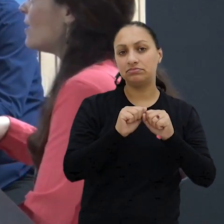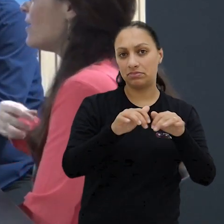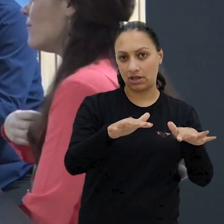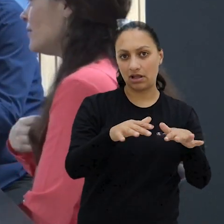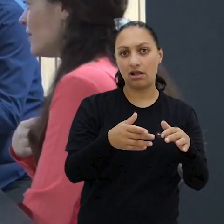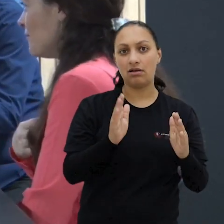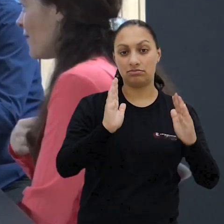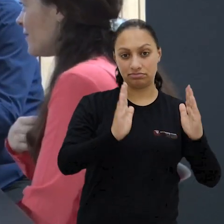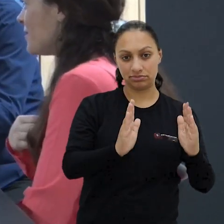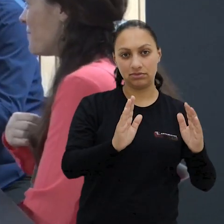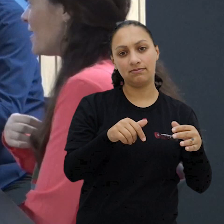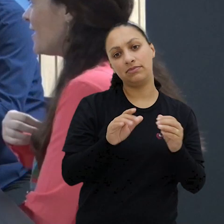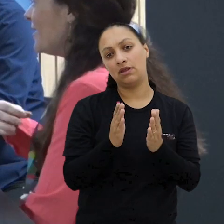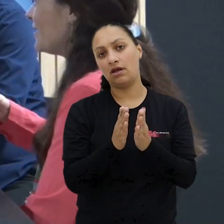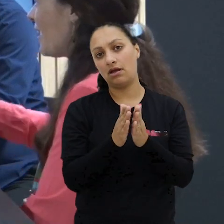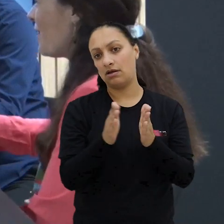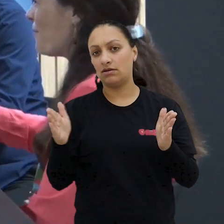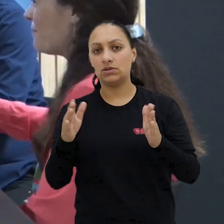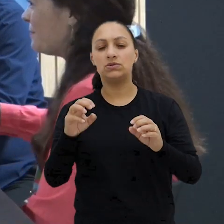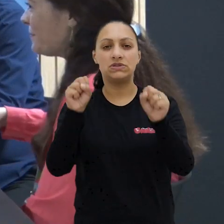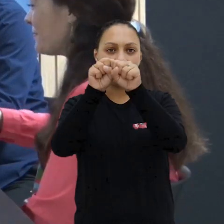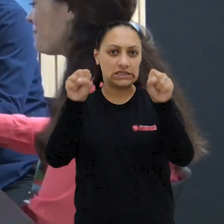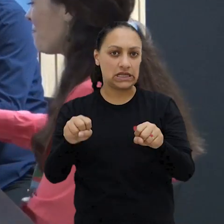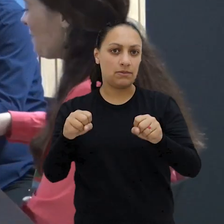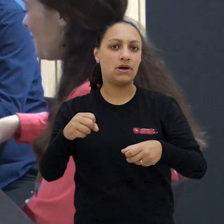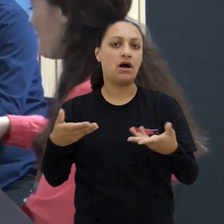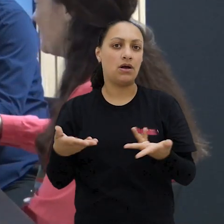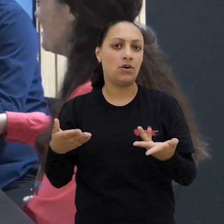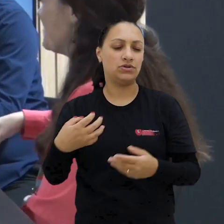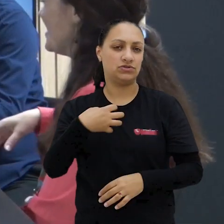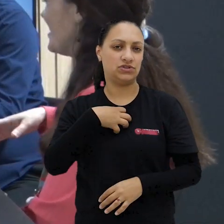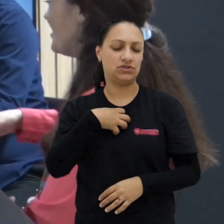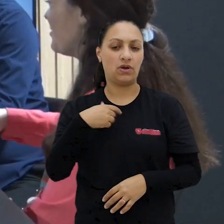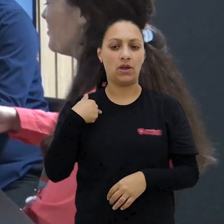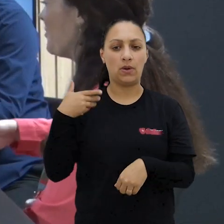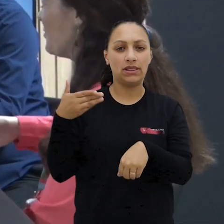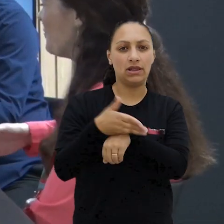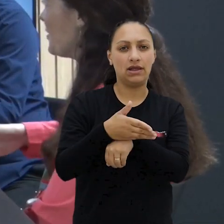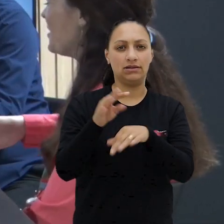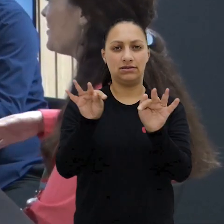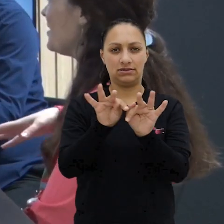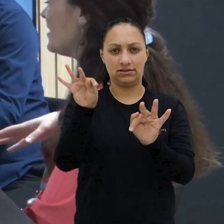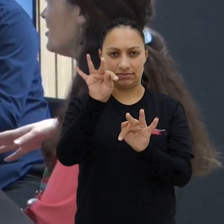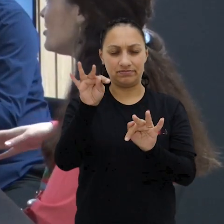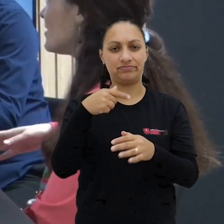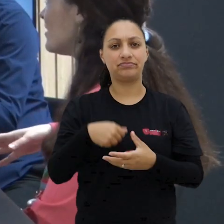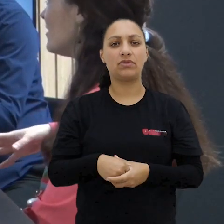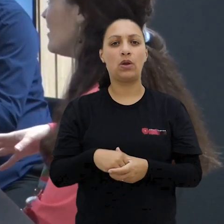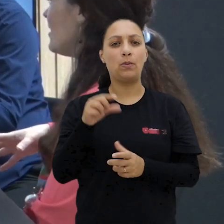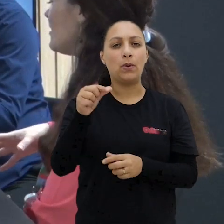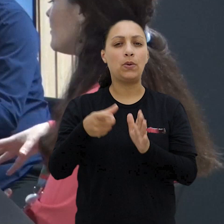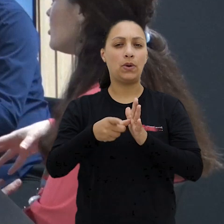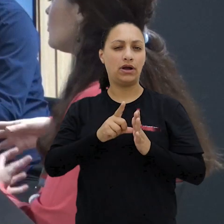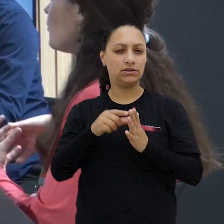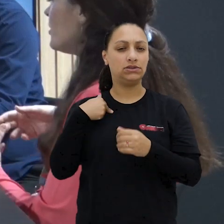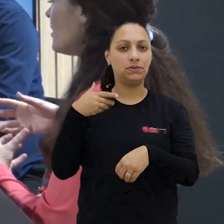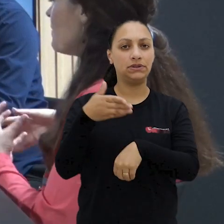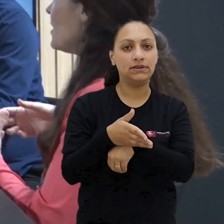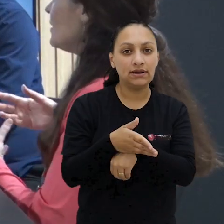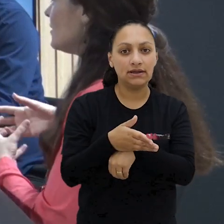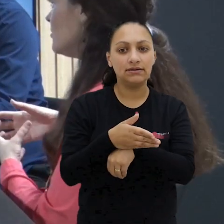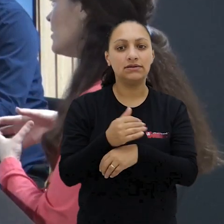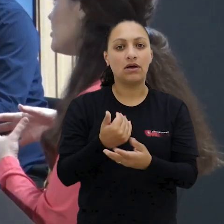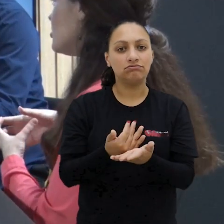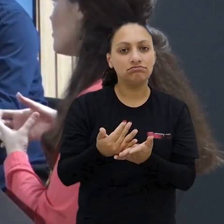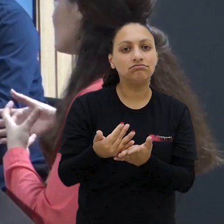da pandemia. Eu entrei no parque também ali, né, no meio da pandemia, ali um pouquinho ali antes da... Então, a gente